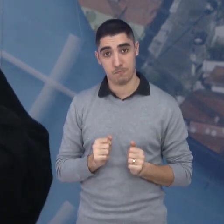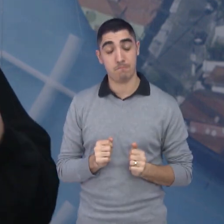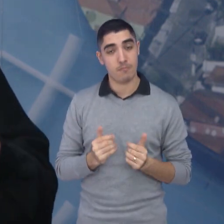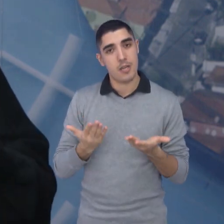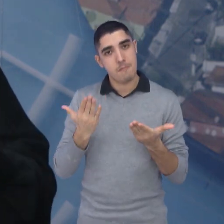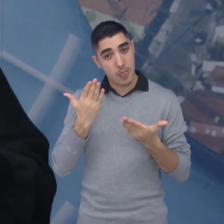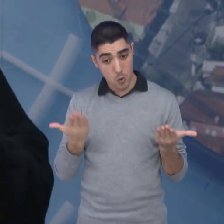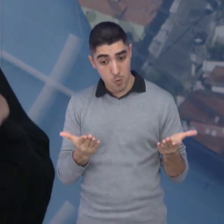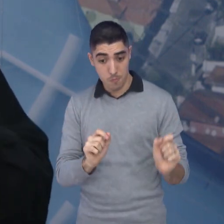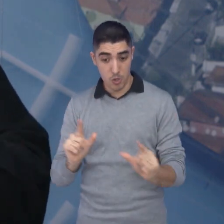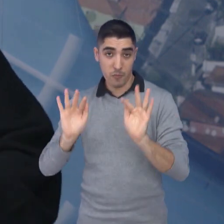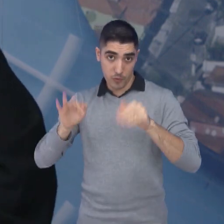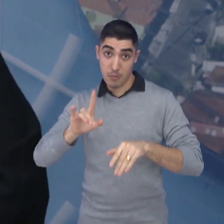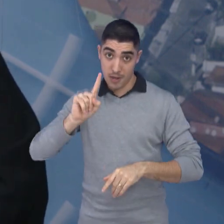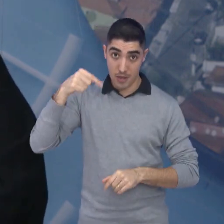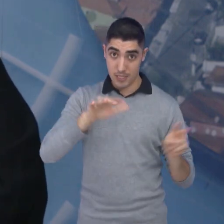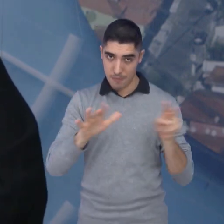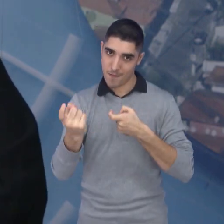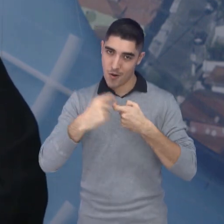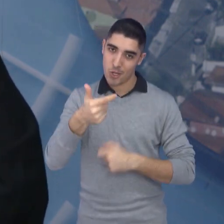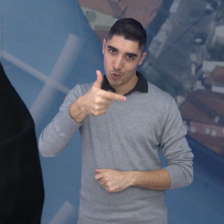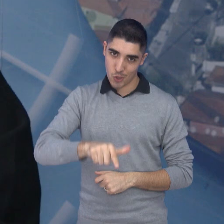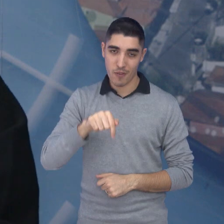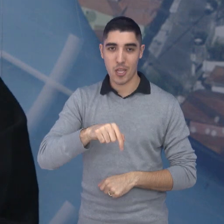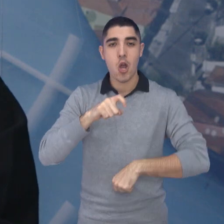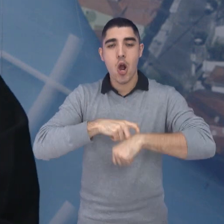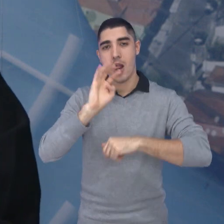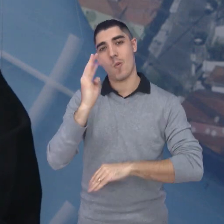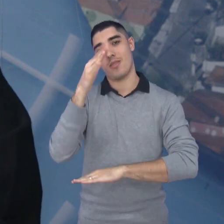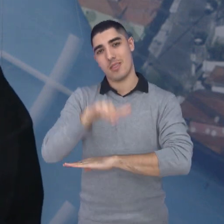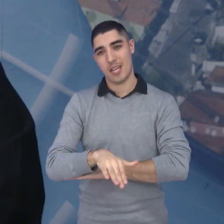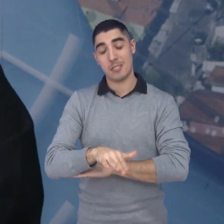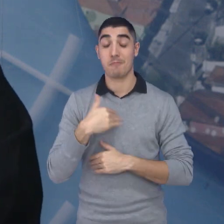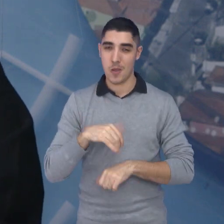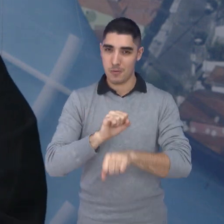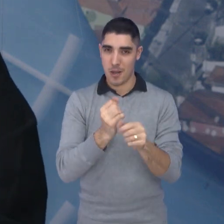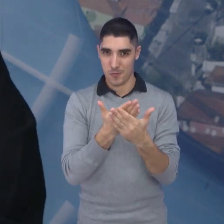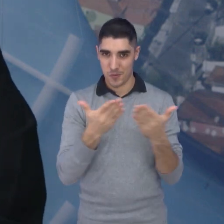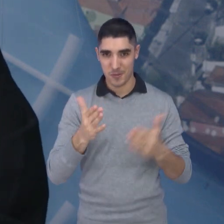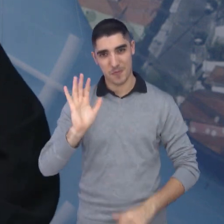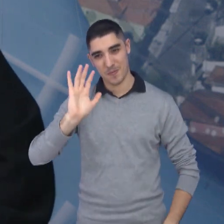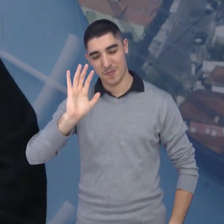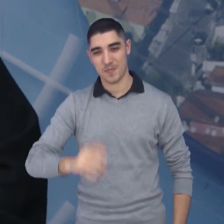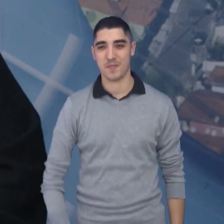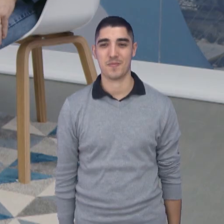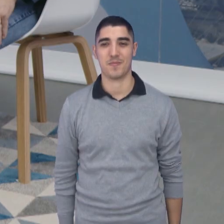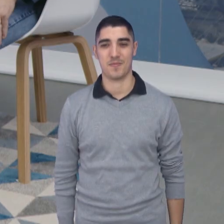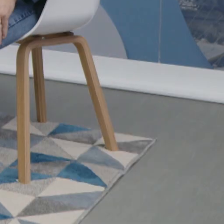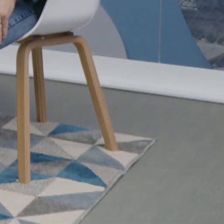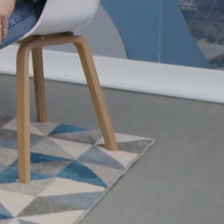aqui. Mais semana que vem estaremos de volta novamente a partir das 4 horas da tarde. E eu espero vocês. Até mais!